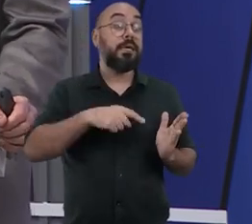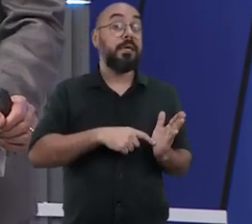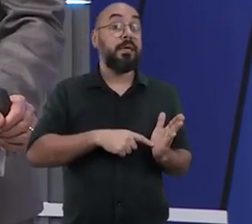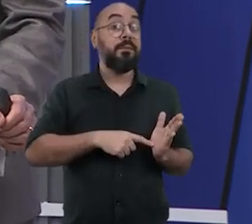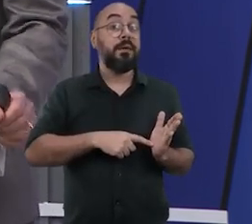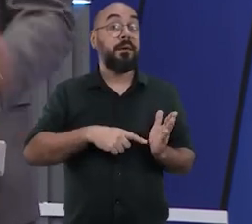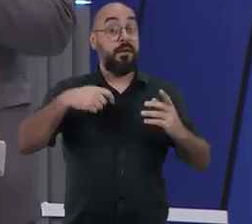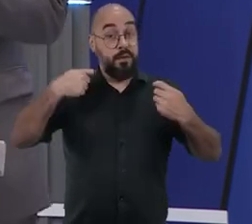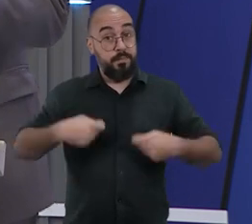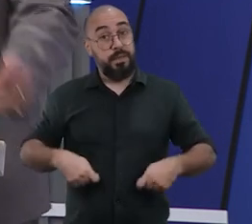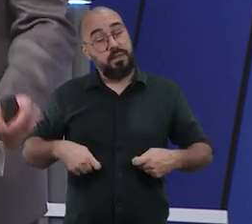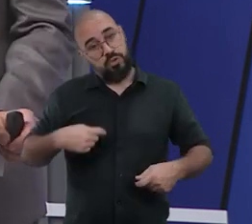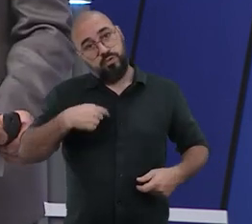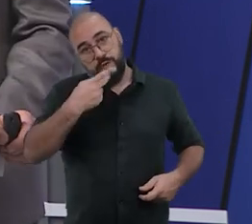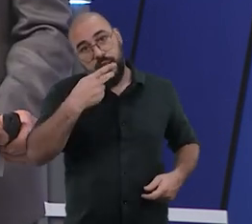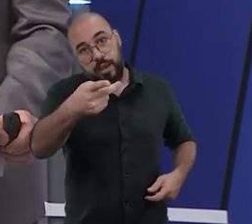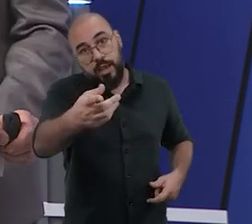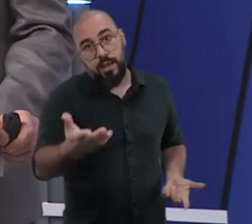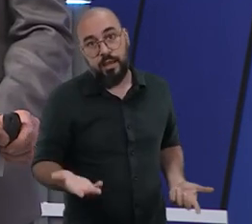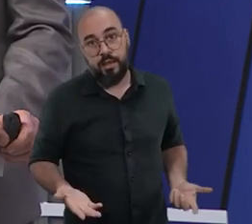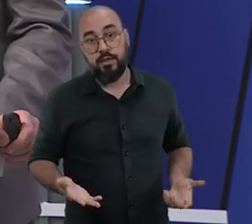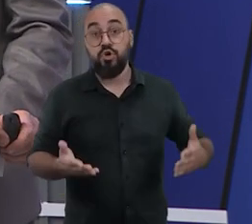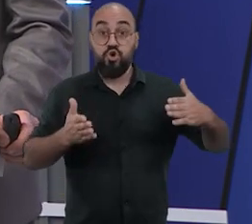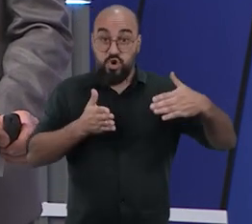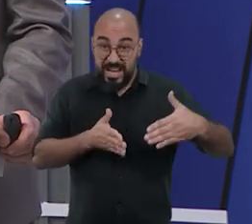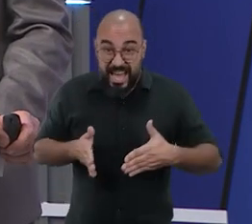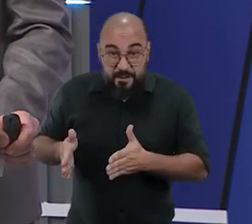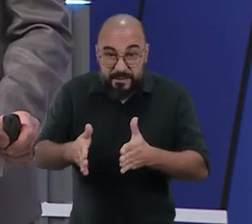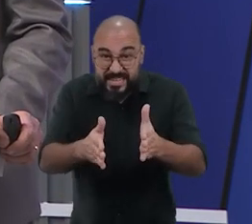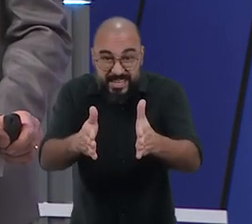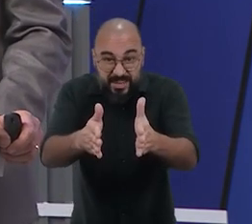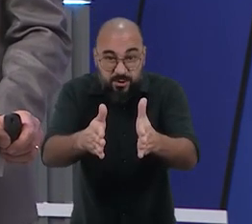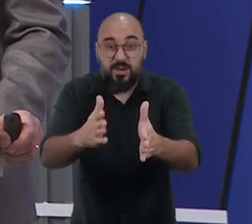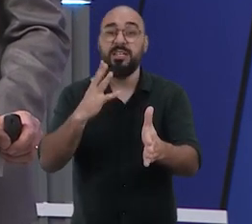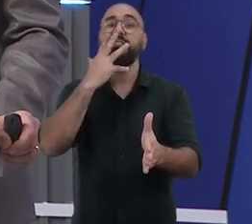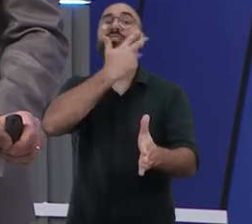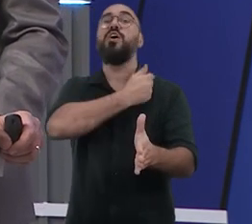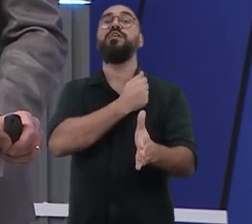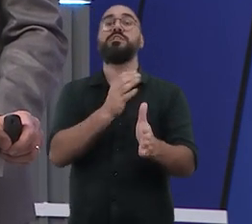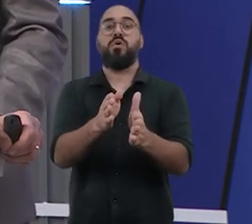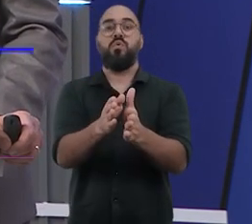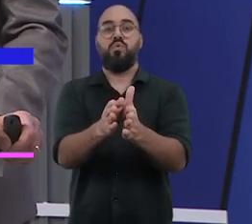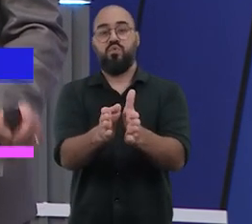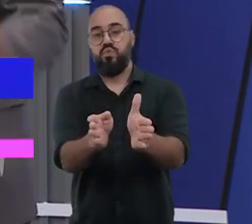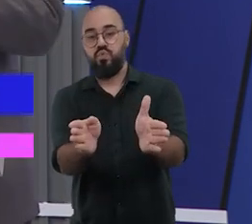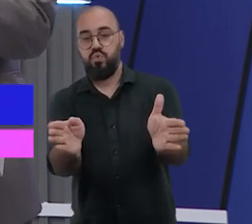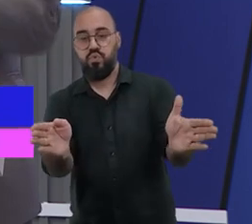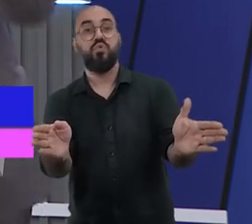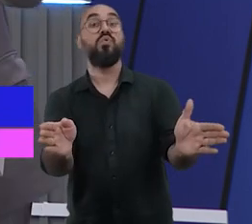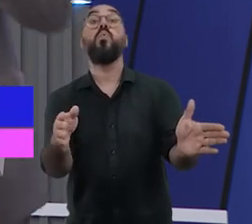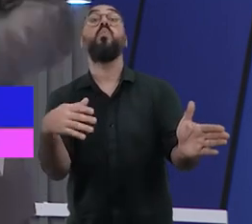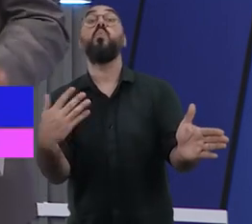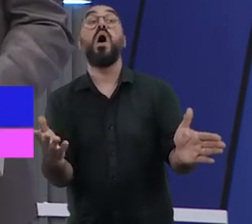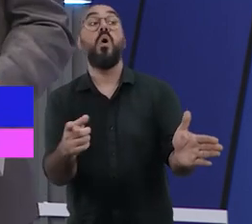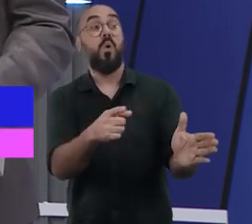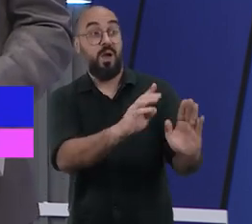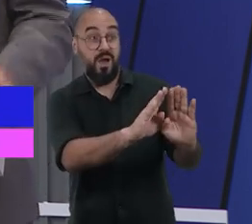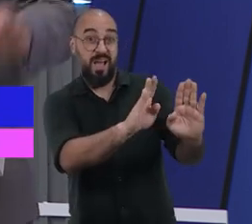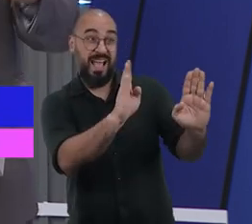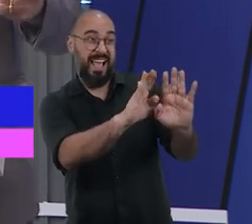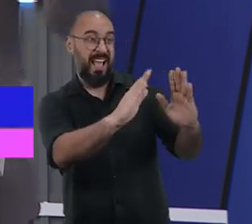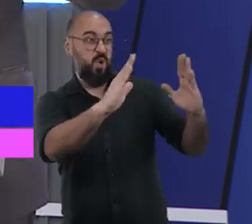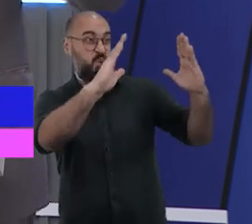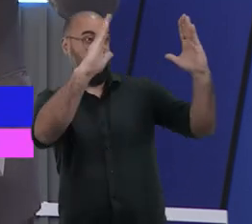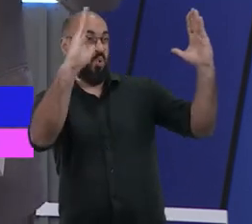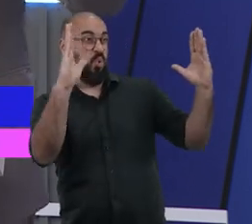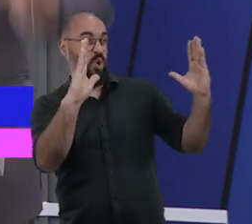eu preciso dizer a você que o caminho da salvação não é fácil. É a porta estreita, é